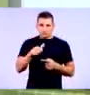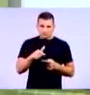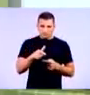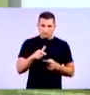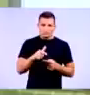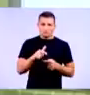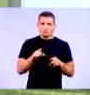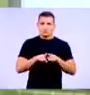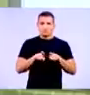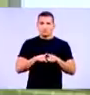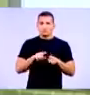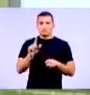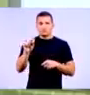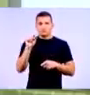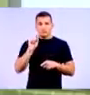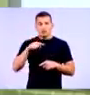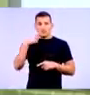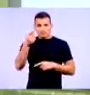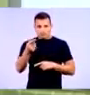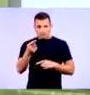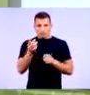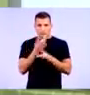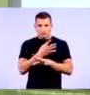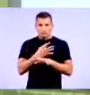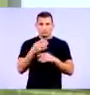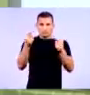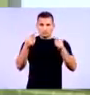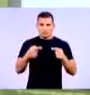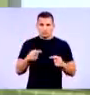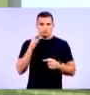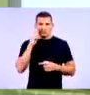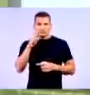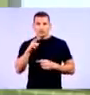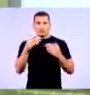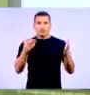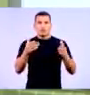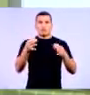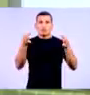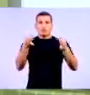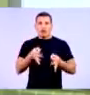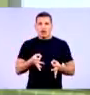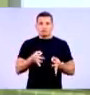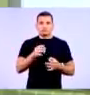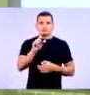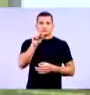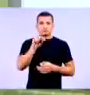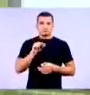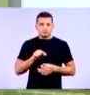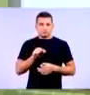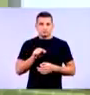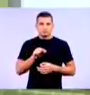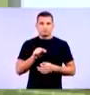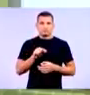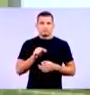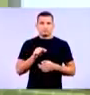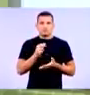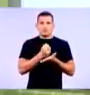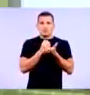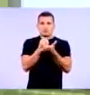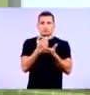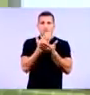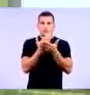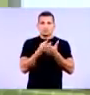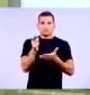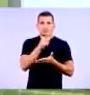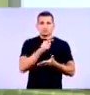encerrado o questionário, verificar quais eram as alternativas corretas para orientar os estudos de vocês posteriormente na avaliação